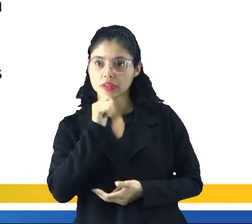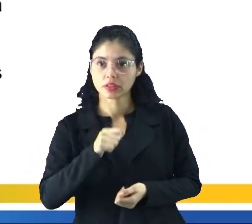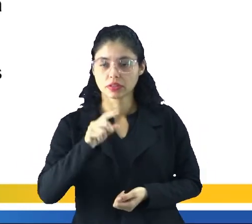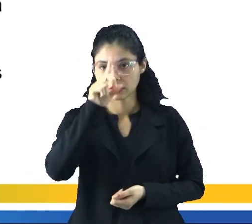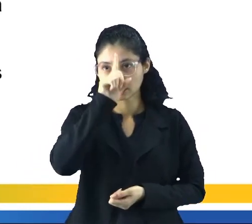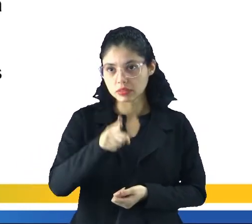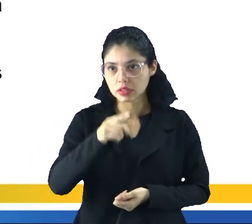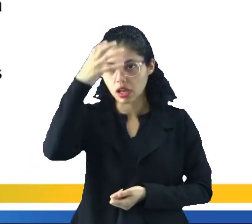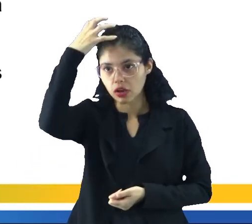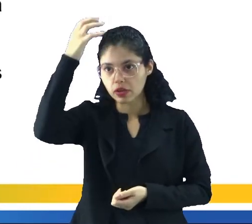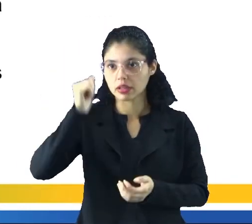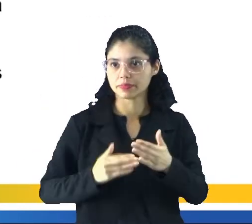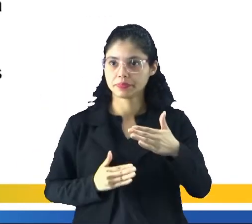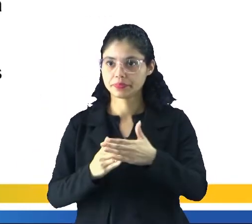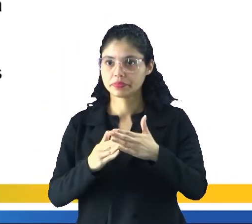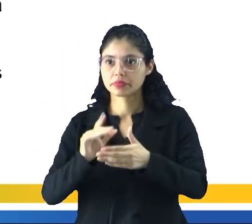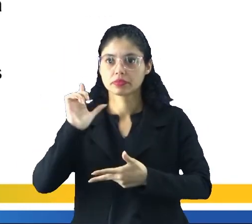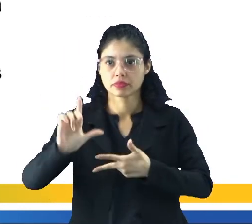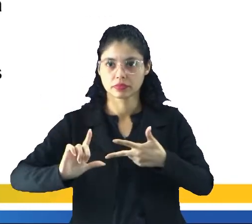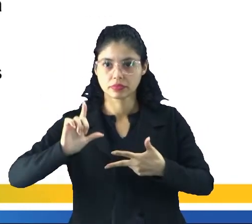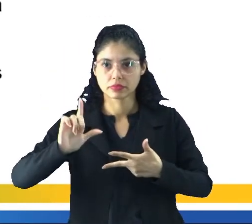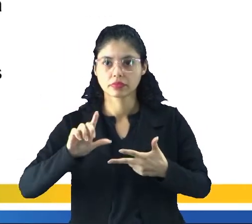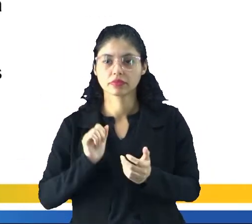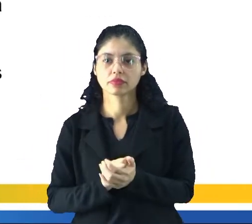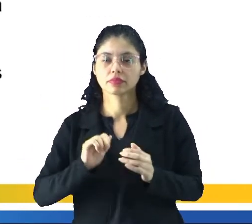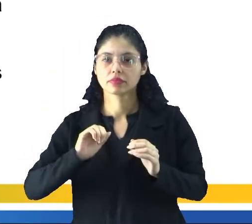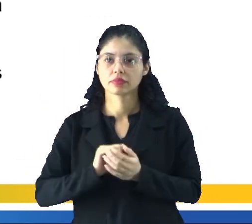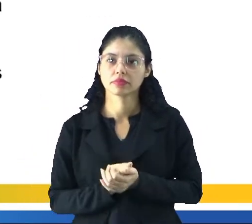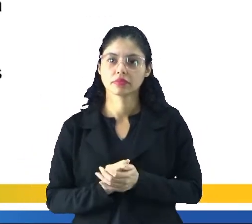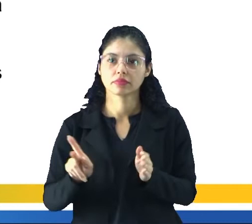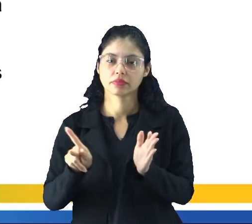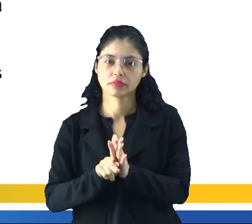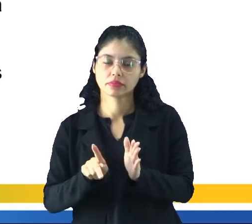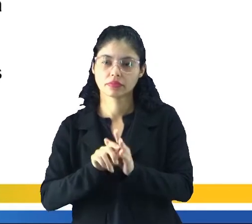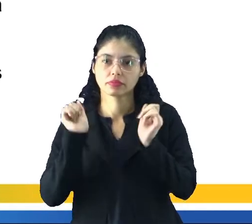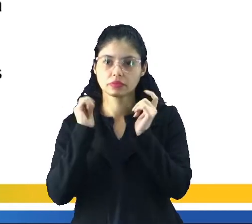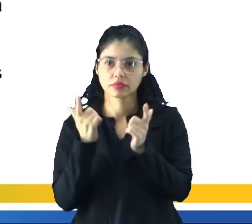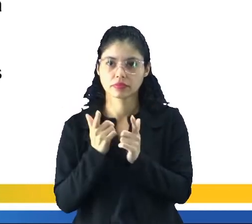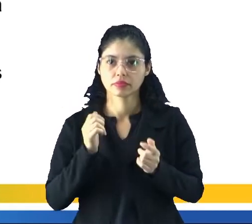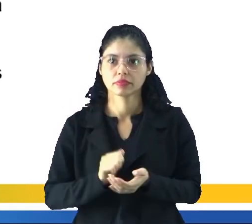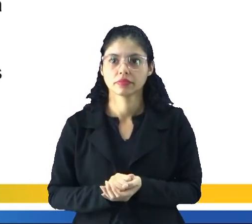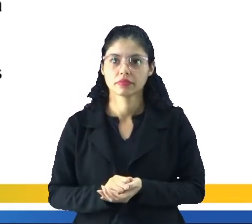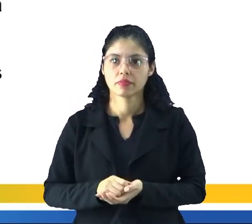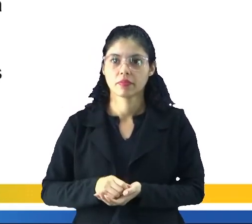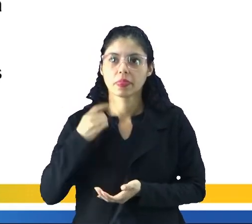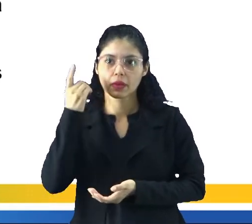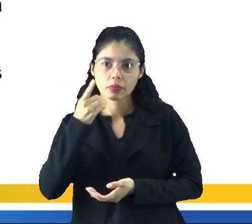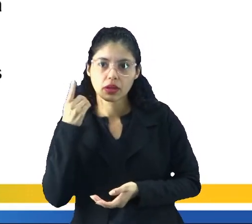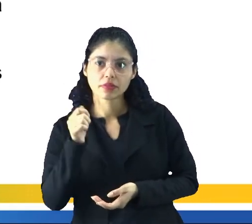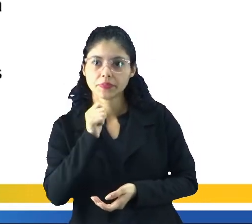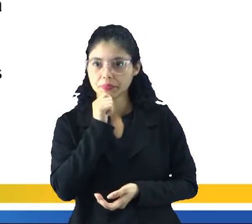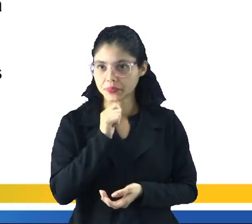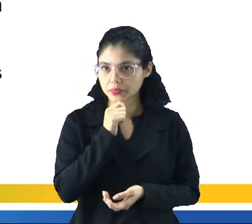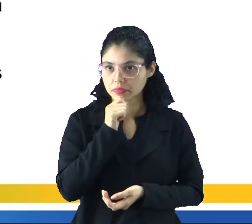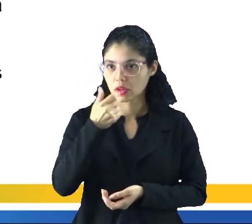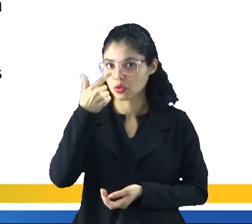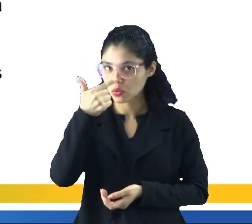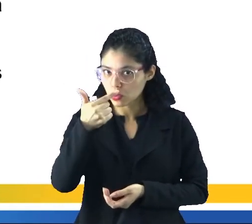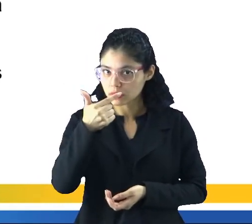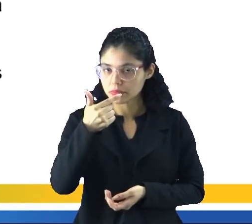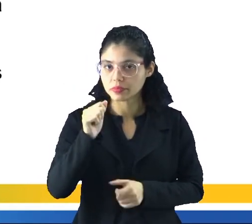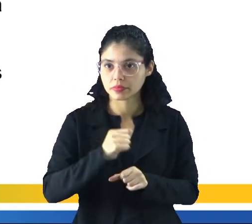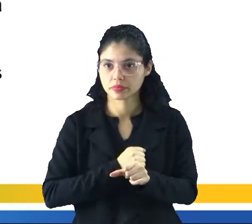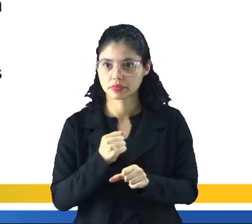rei, ilimitado pelo legislativo, né, que estava constituído pela Assembleia. Os deputados teriam mandato de 2